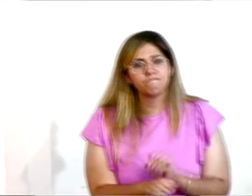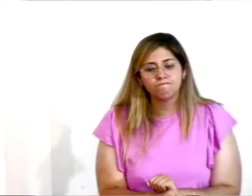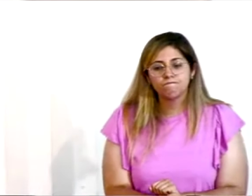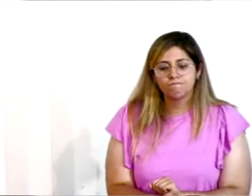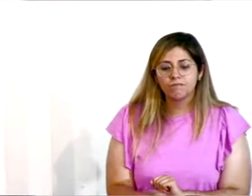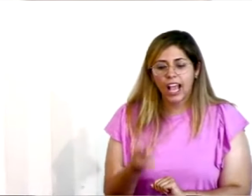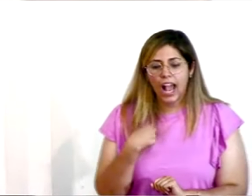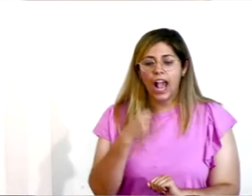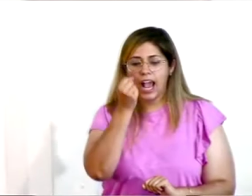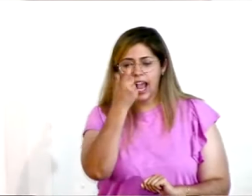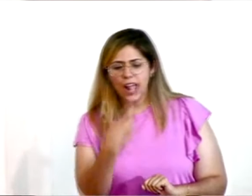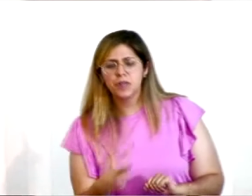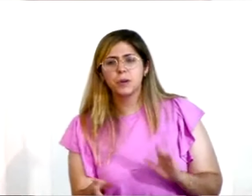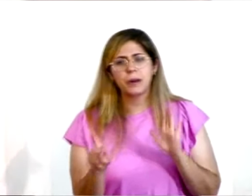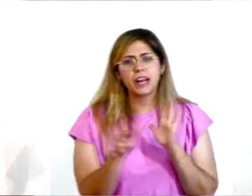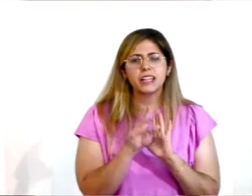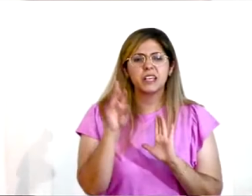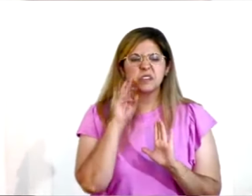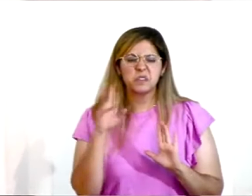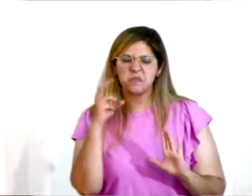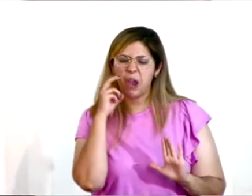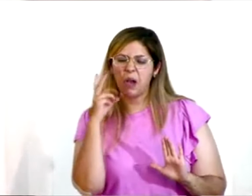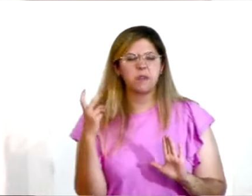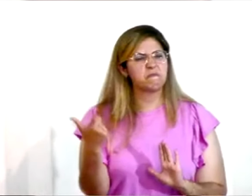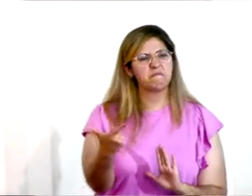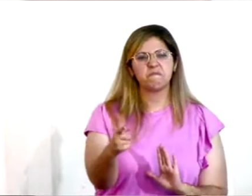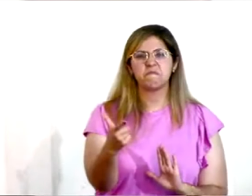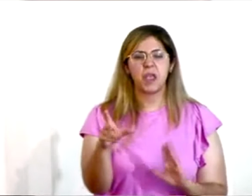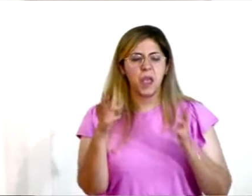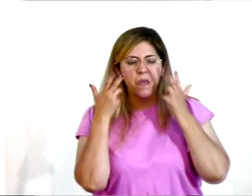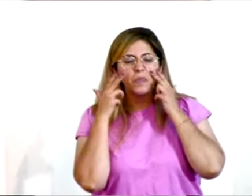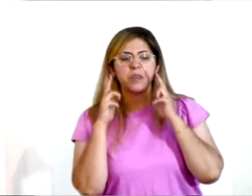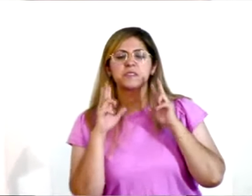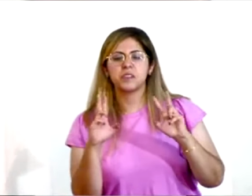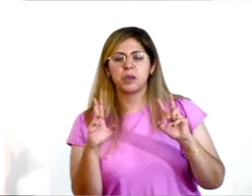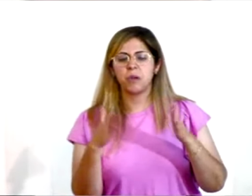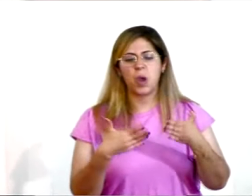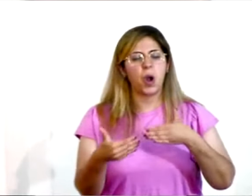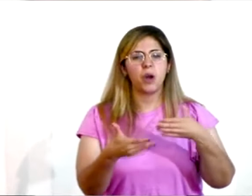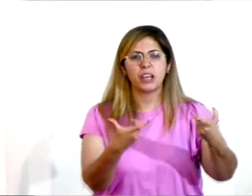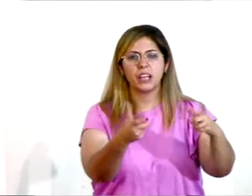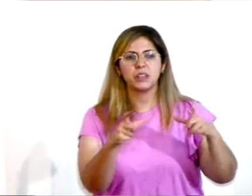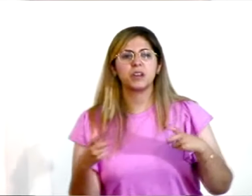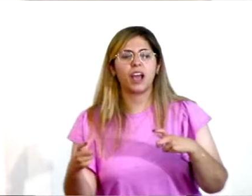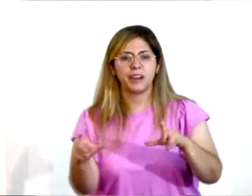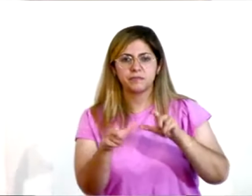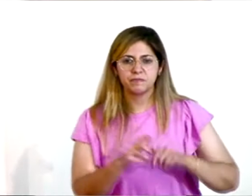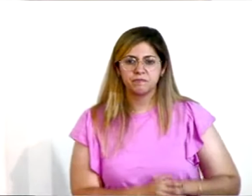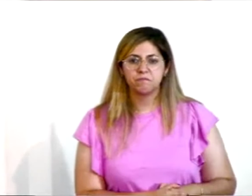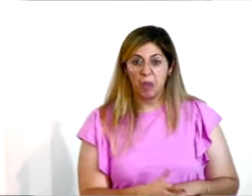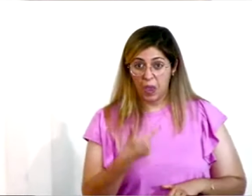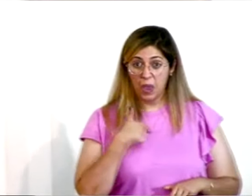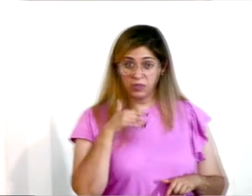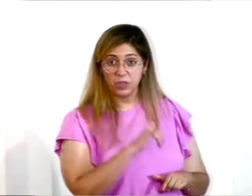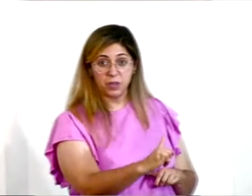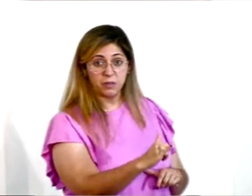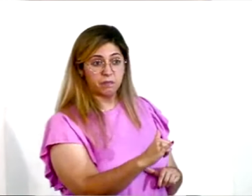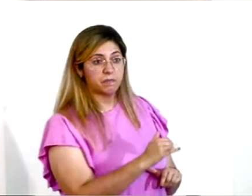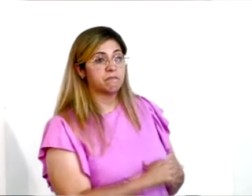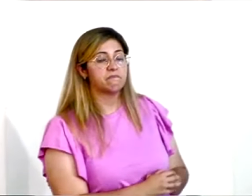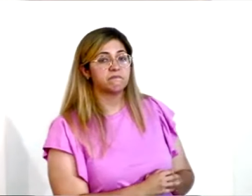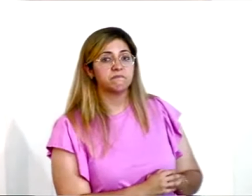sou dele, não me envergonho dele, presto testemunho dele por onde eu for, eu diria para você,